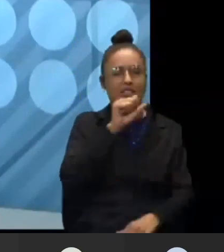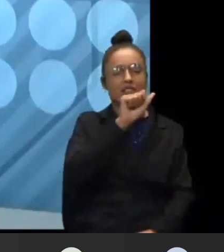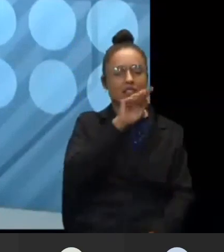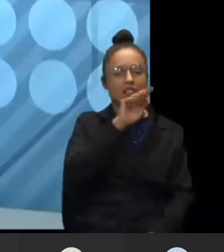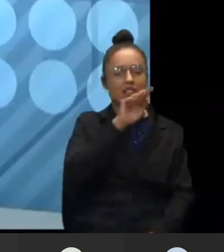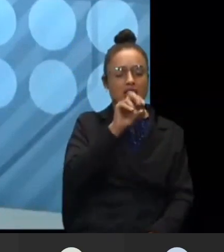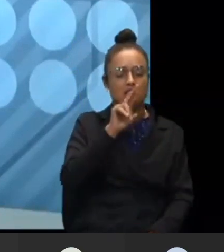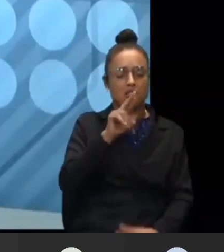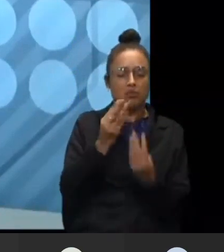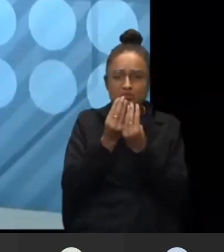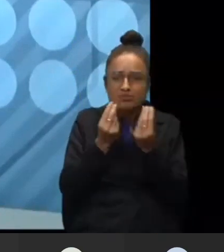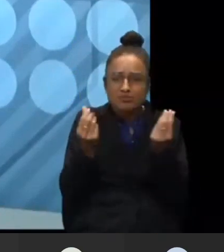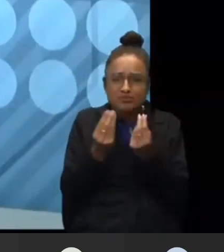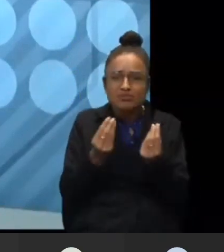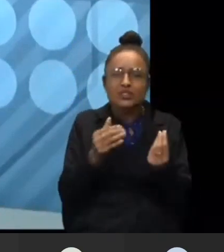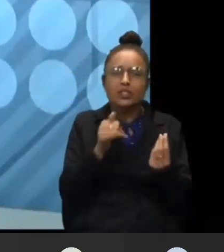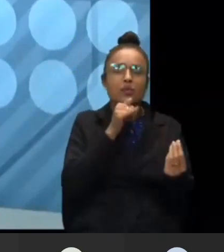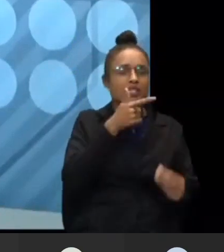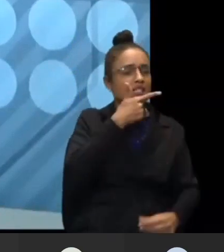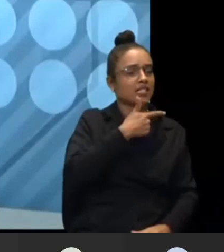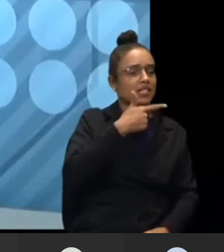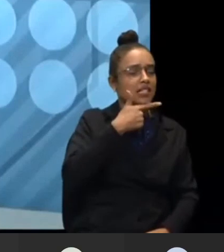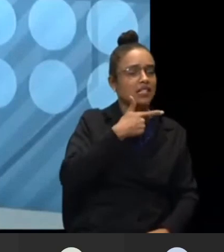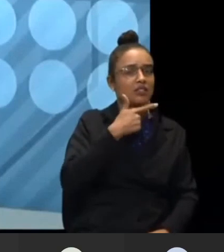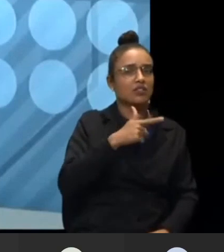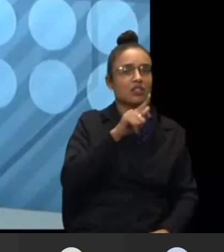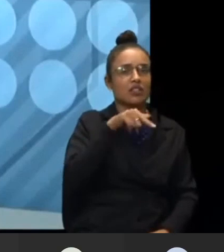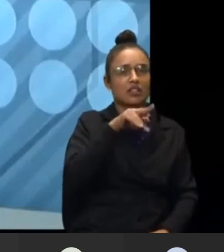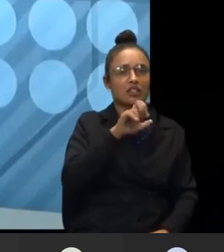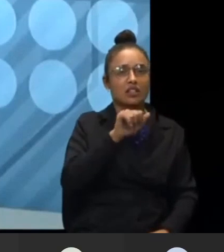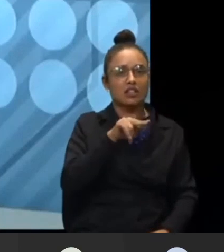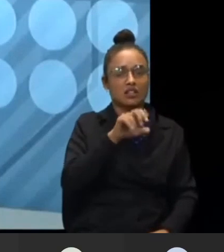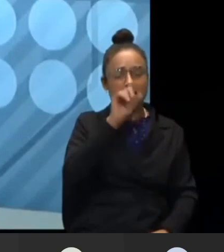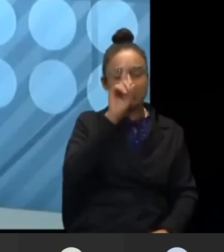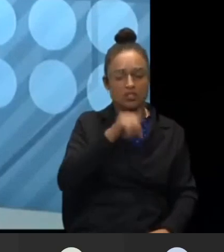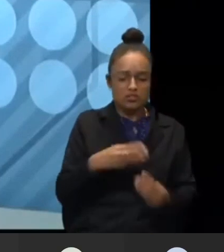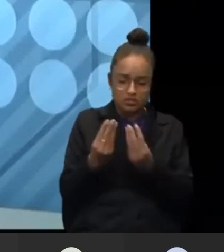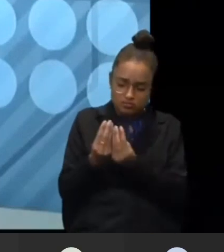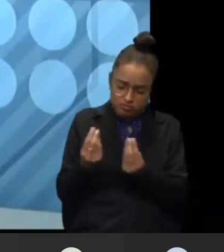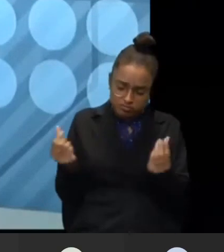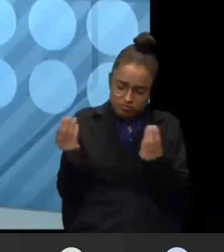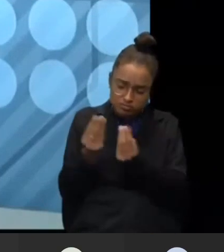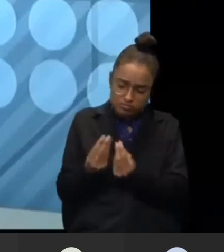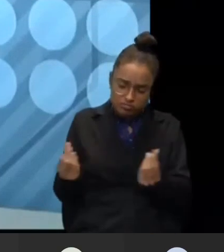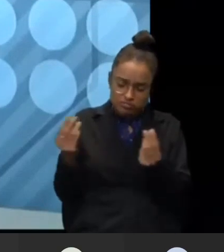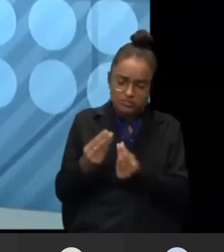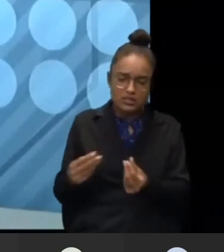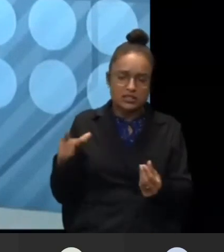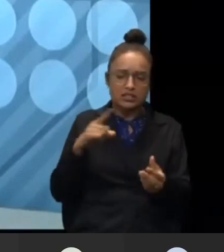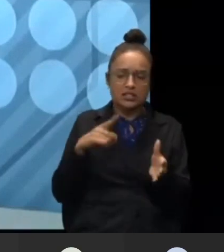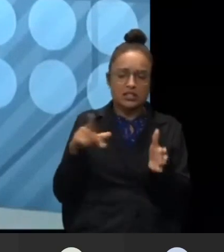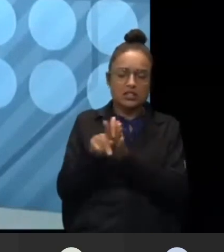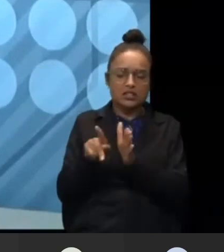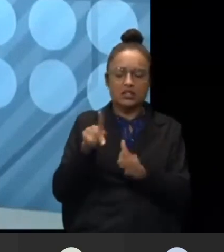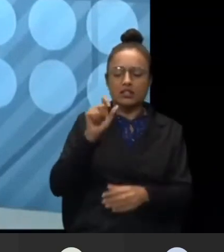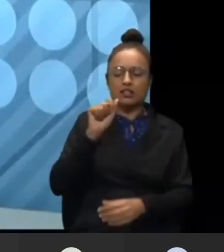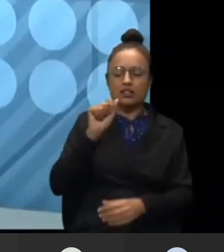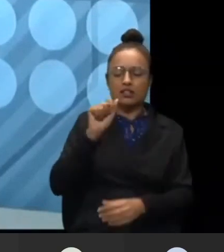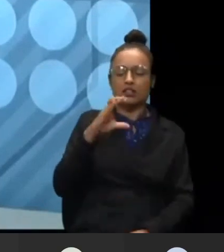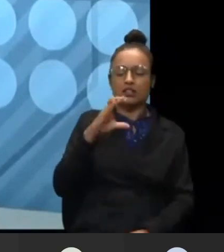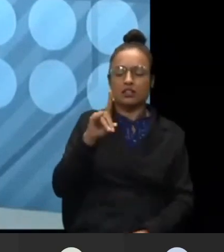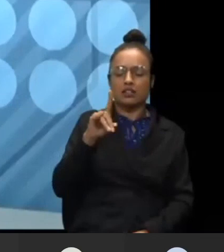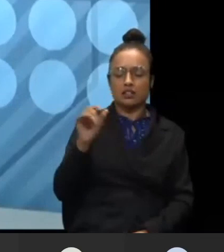Haja vista o queijo, por exemplo. O queijo ele tem aquele aroma e aquele sabor que é característico do ácido butírico, que é um ácido